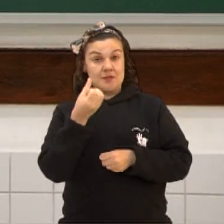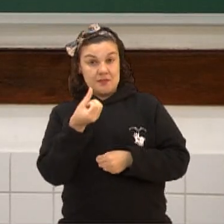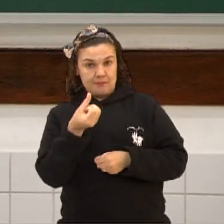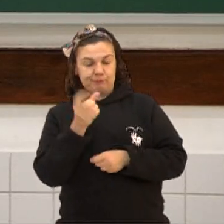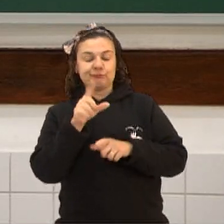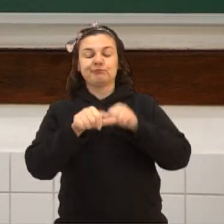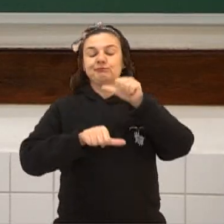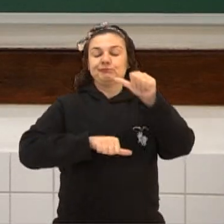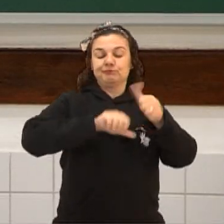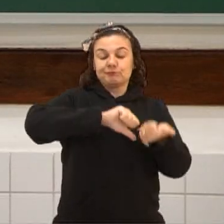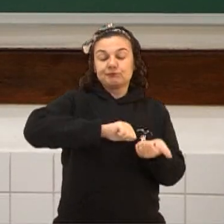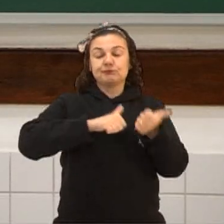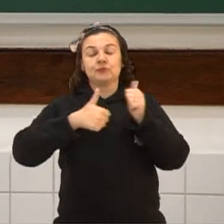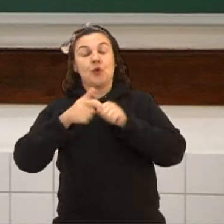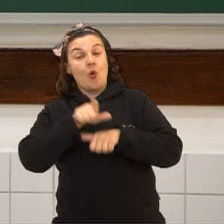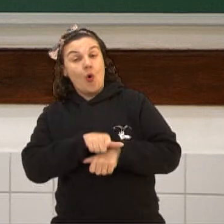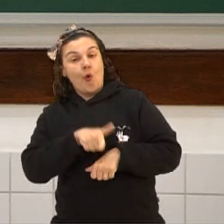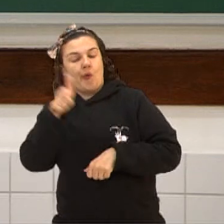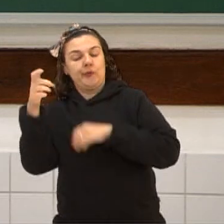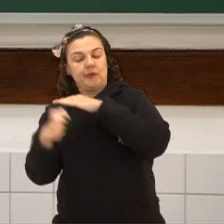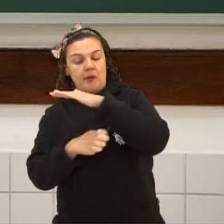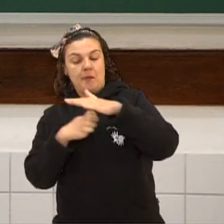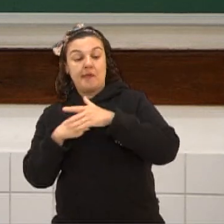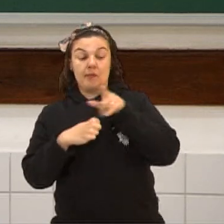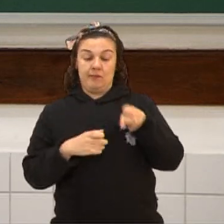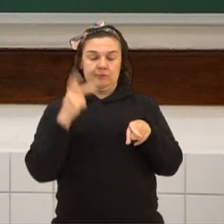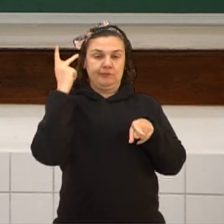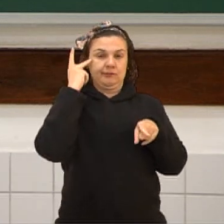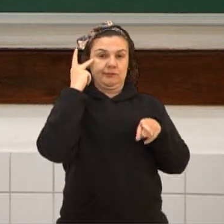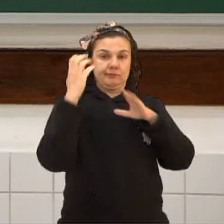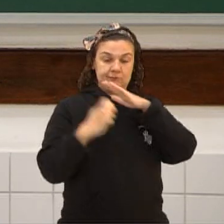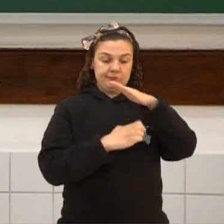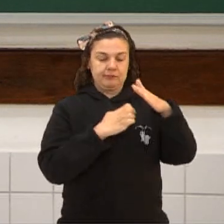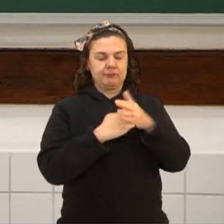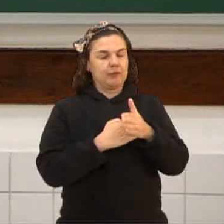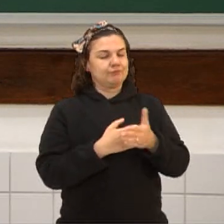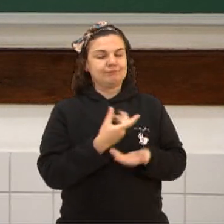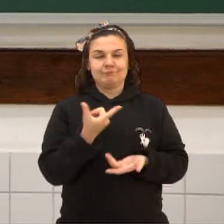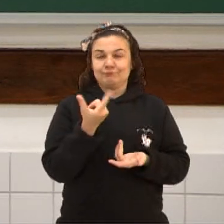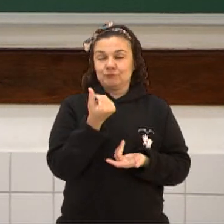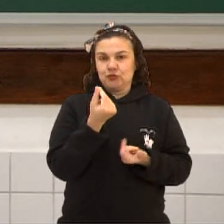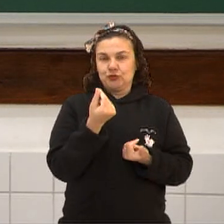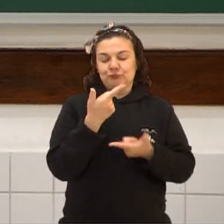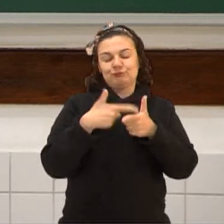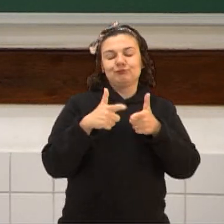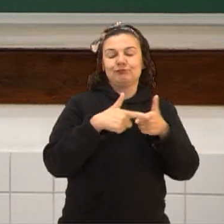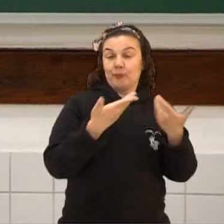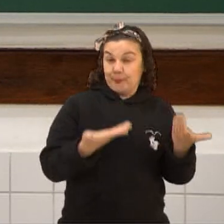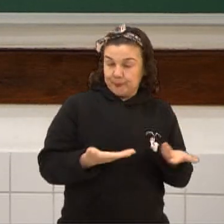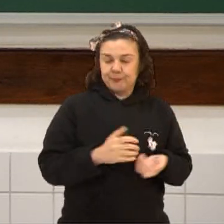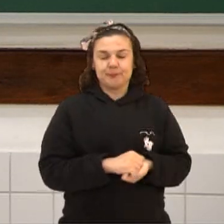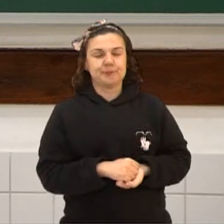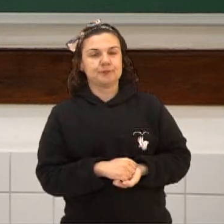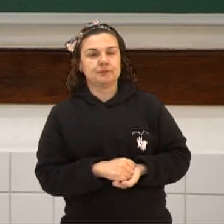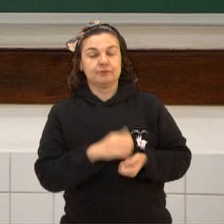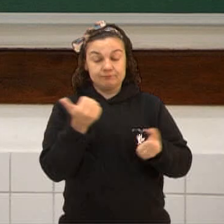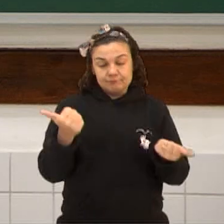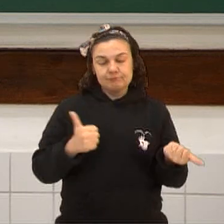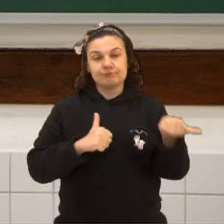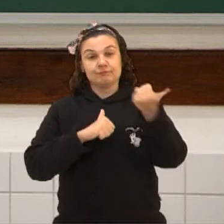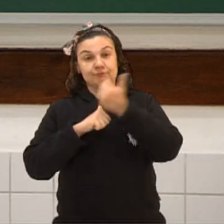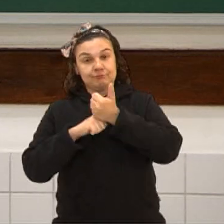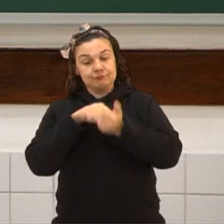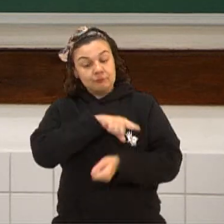a empreiteira. A Companhia de Melhoramentos de São Paulo, infelizmente, ia mal das pernas, como disseram na época, e teve que ser